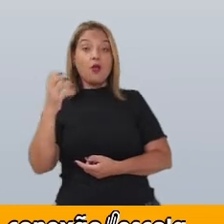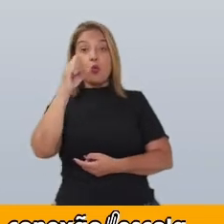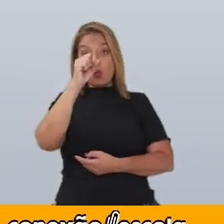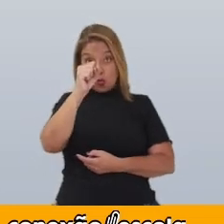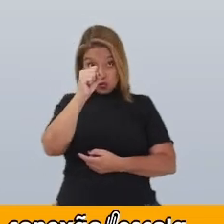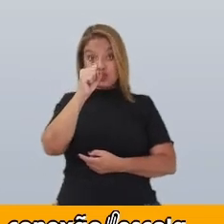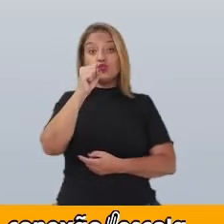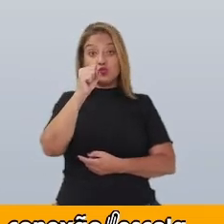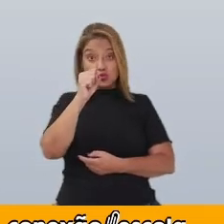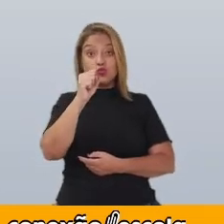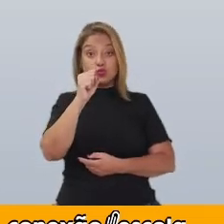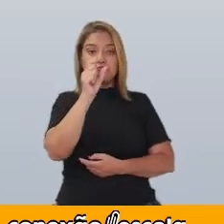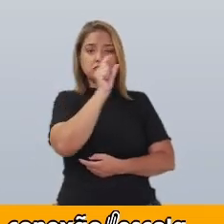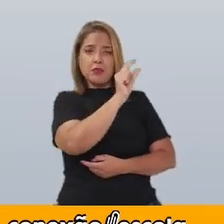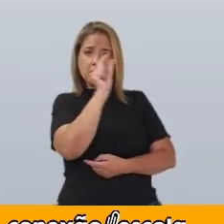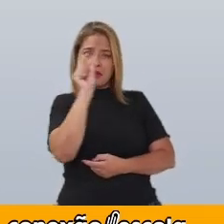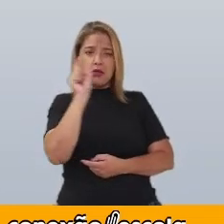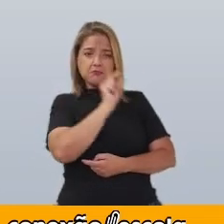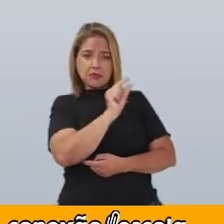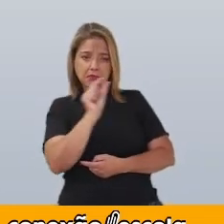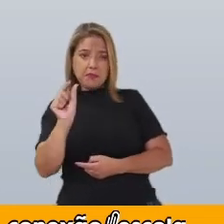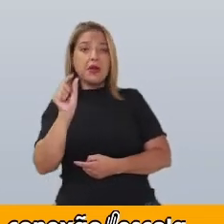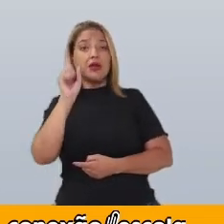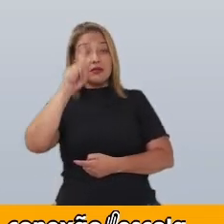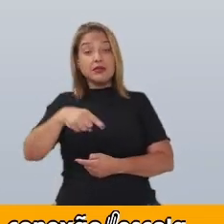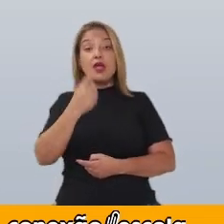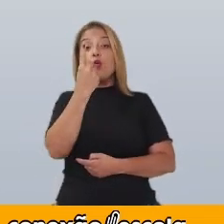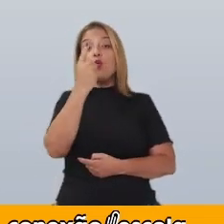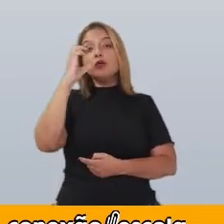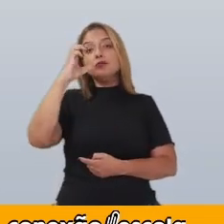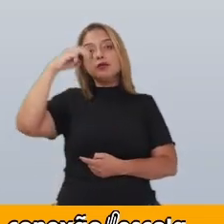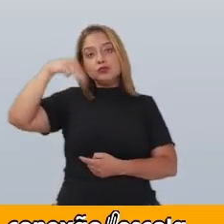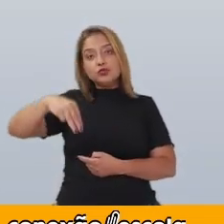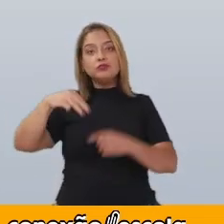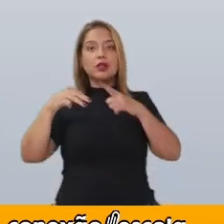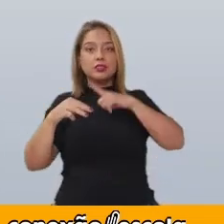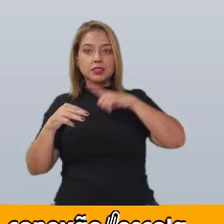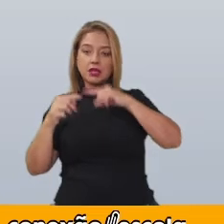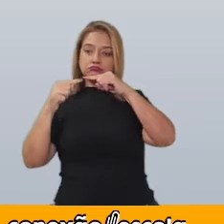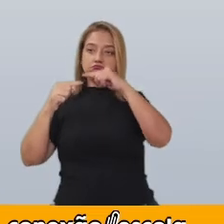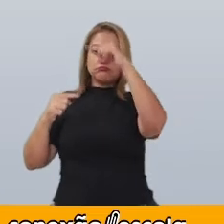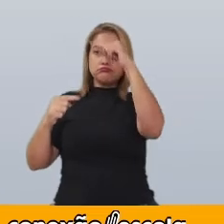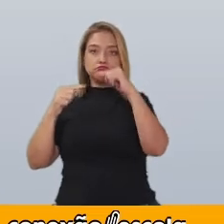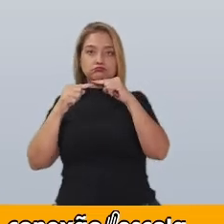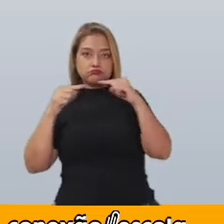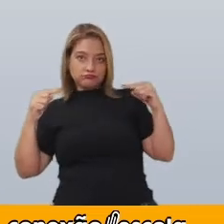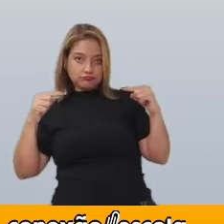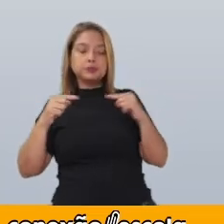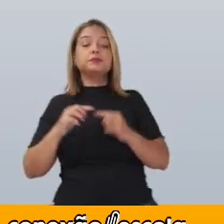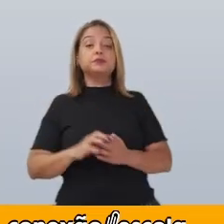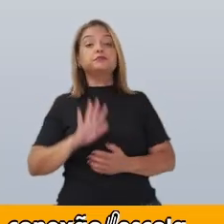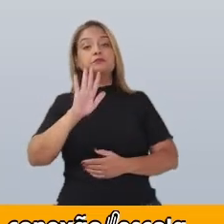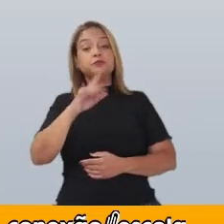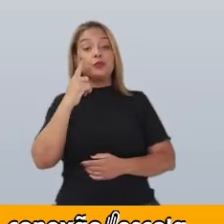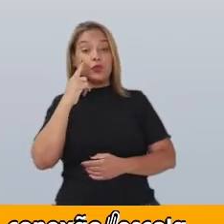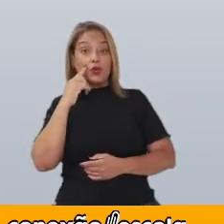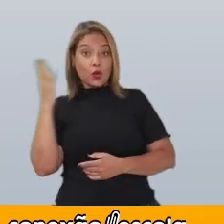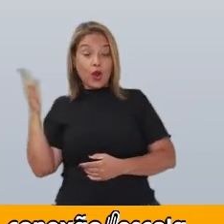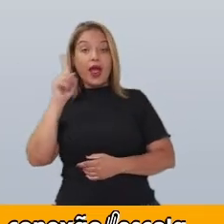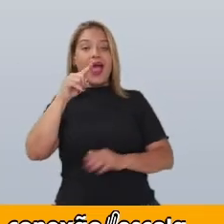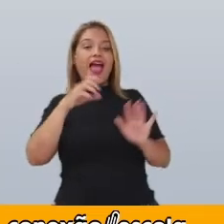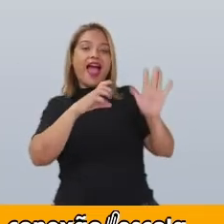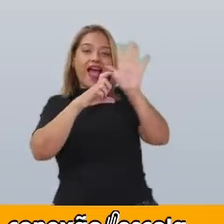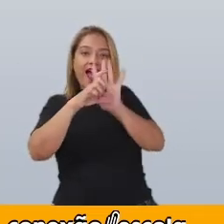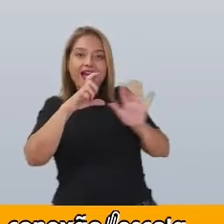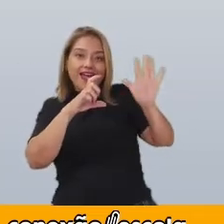8. Eu precisei de 8 quadradinhos com 1 centímetro de lado. Então, eu digo que a área dessa figura